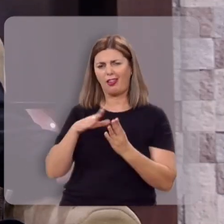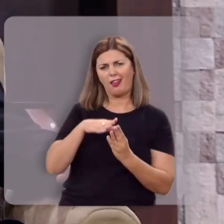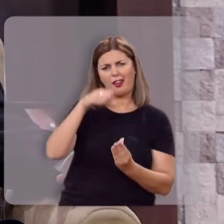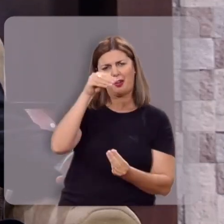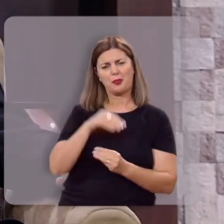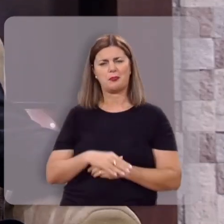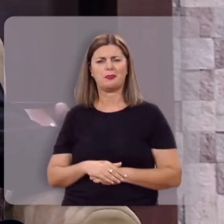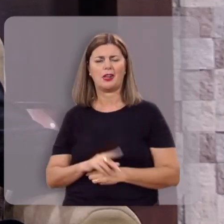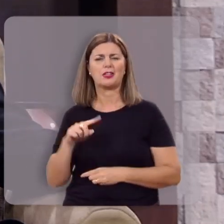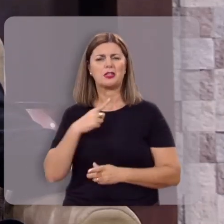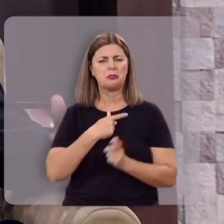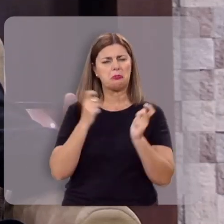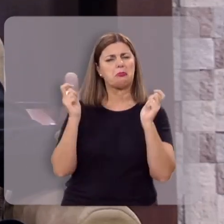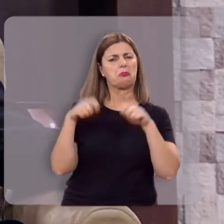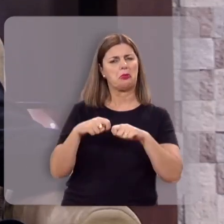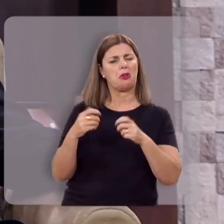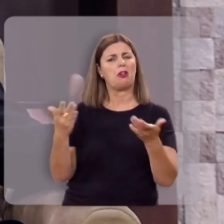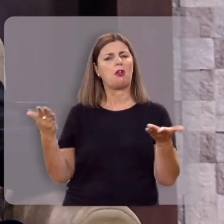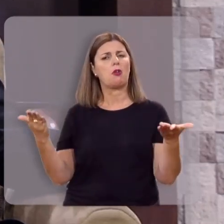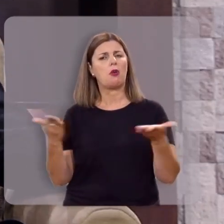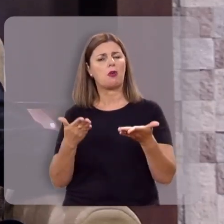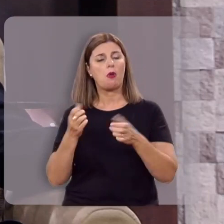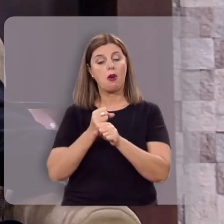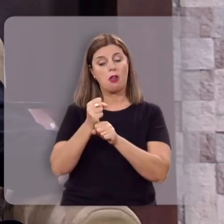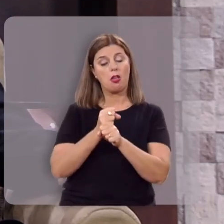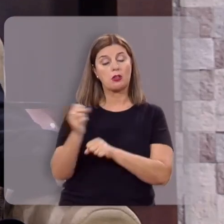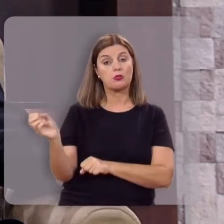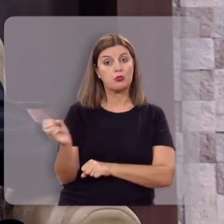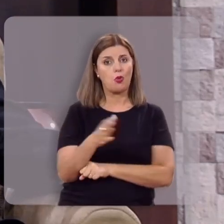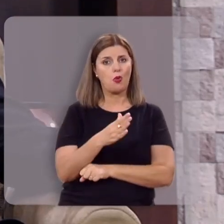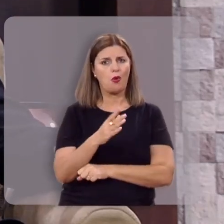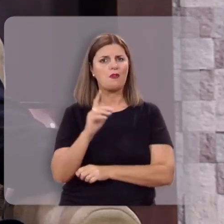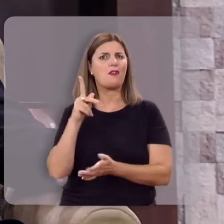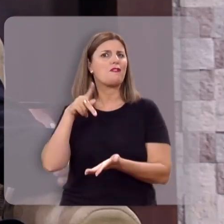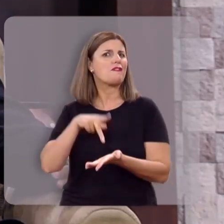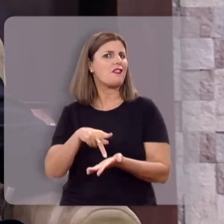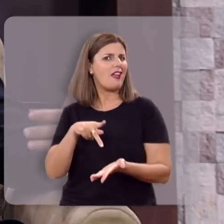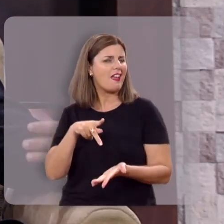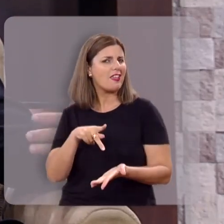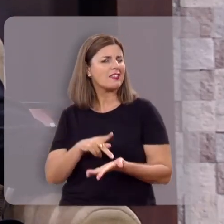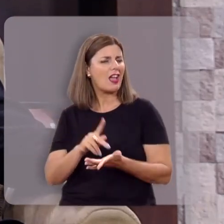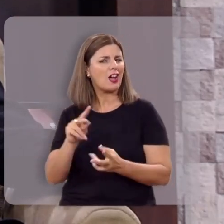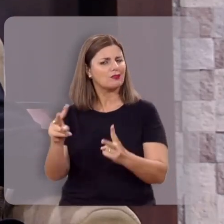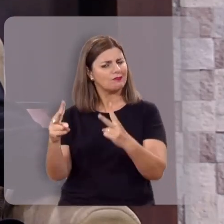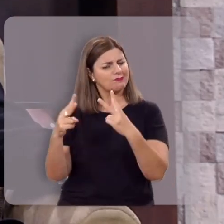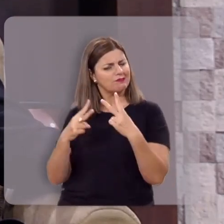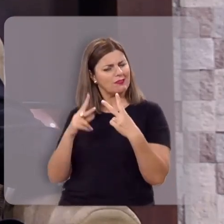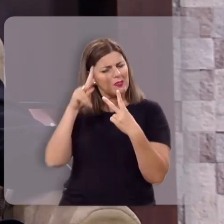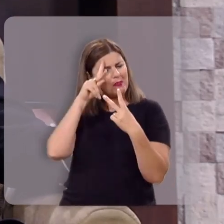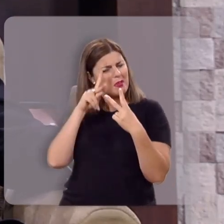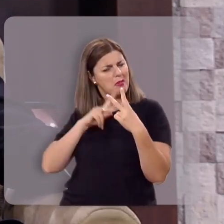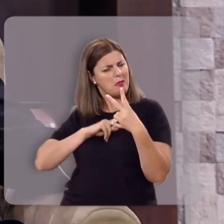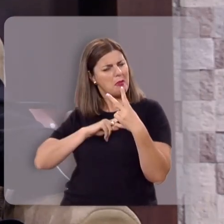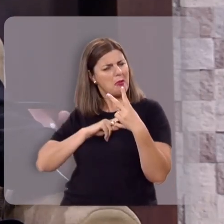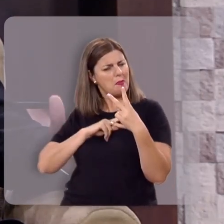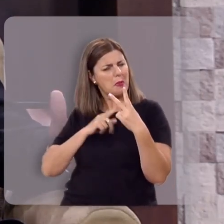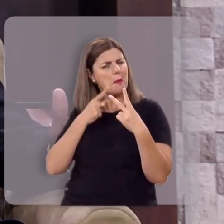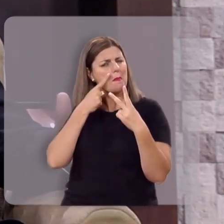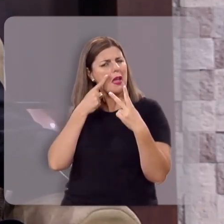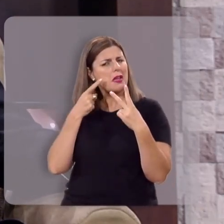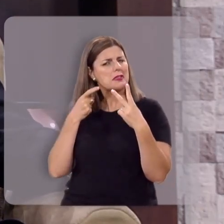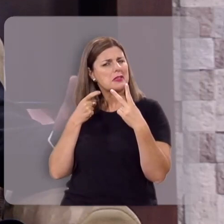alma. Que nós possamos, nesse novo ano, de fato, olhar para nós mesmos e